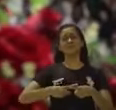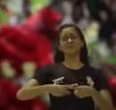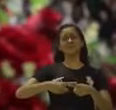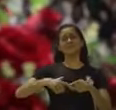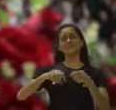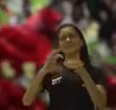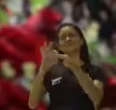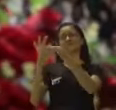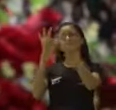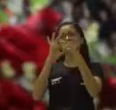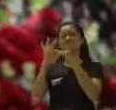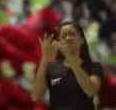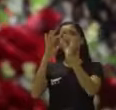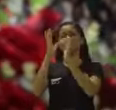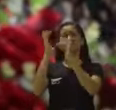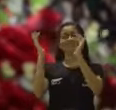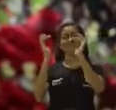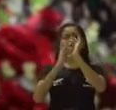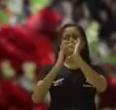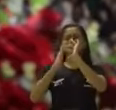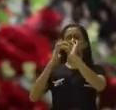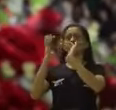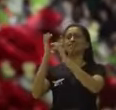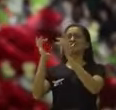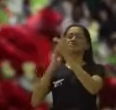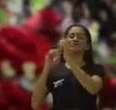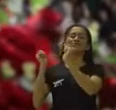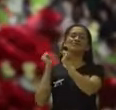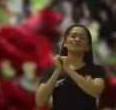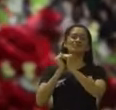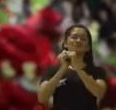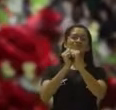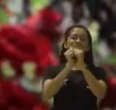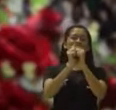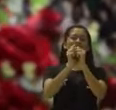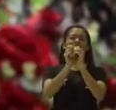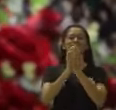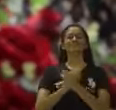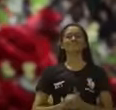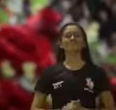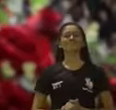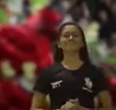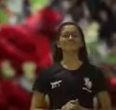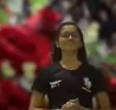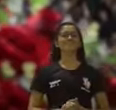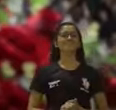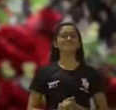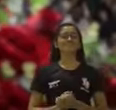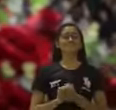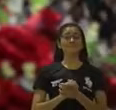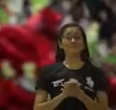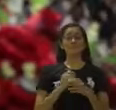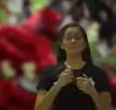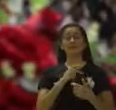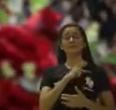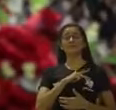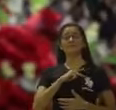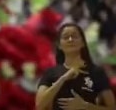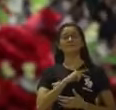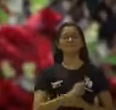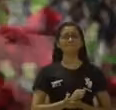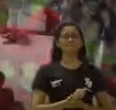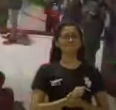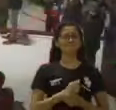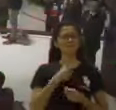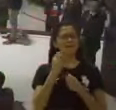estou nele e ele está em mim. E ele vai dizer isso quando ele